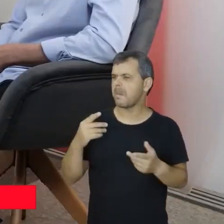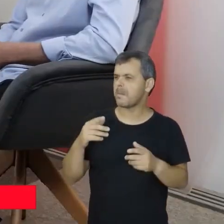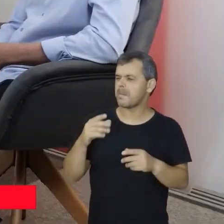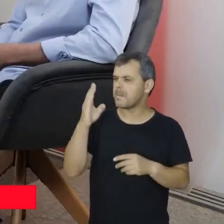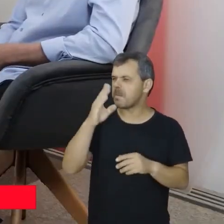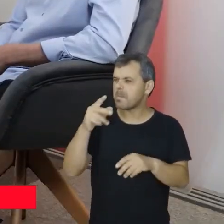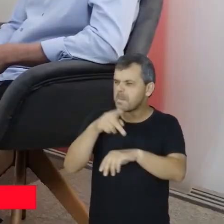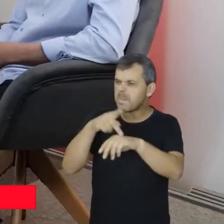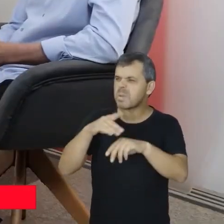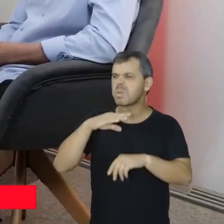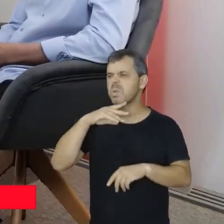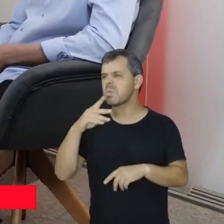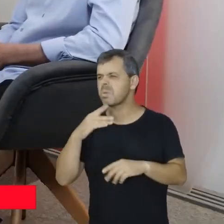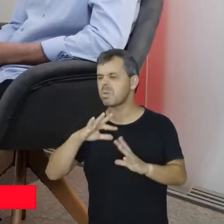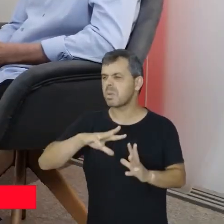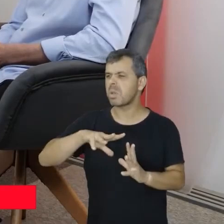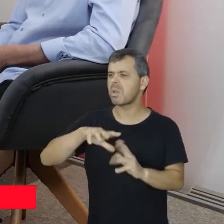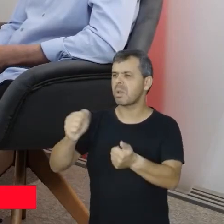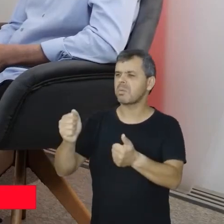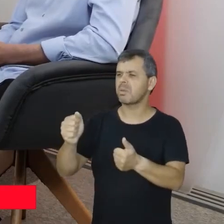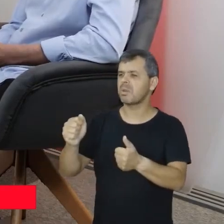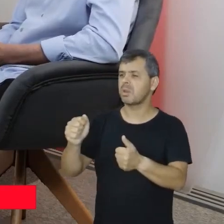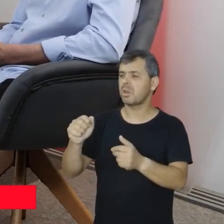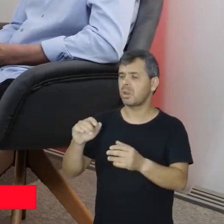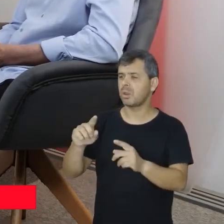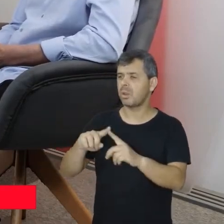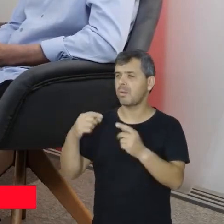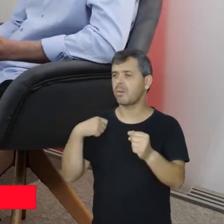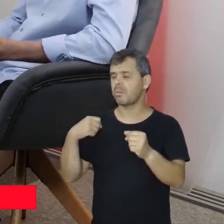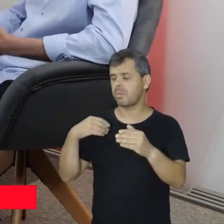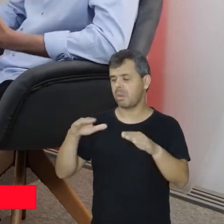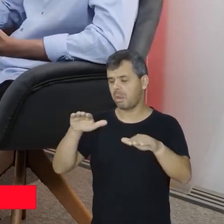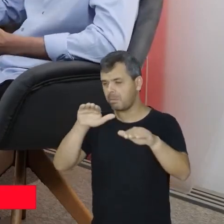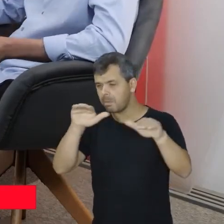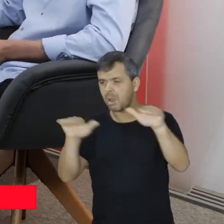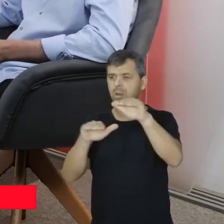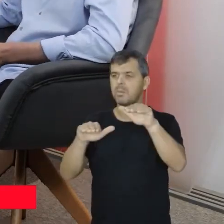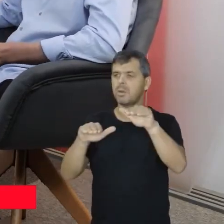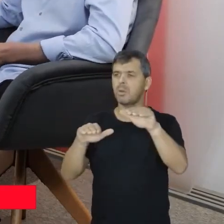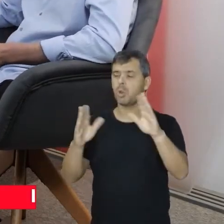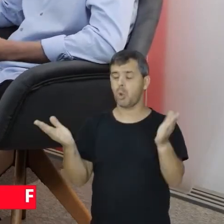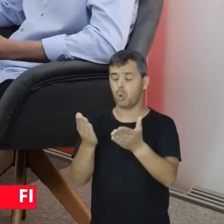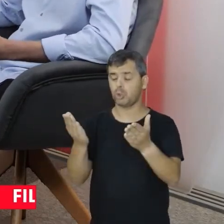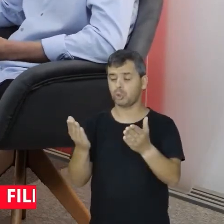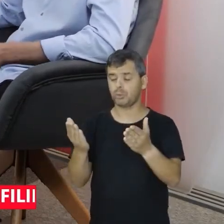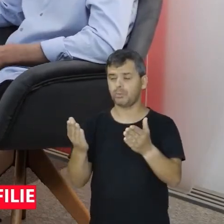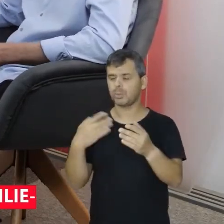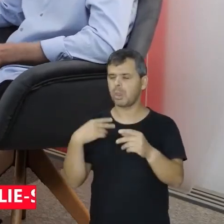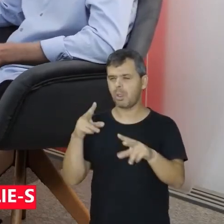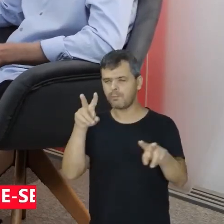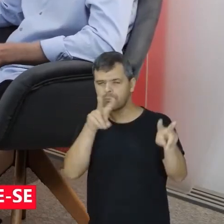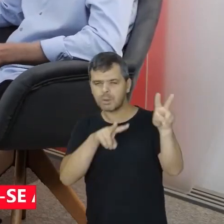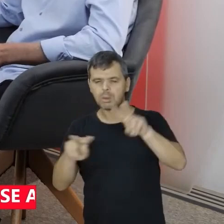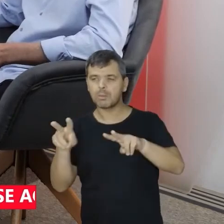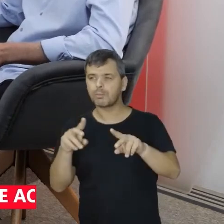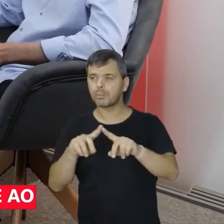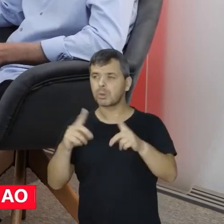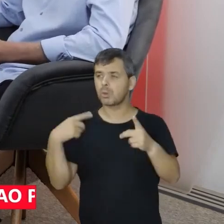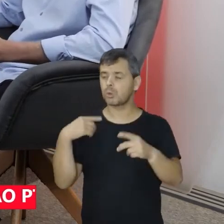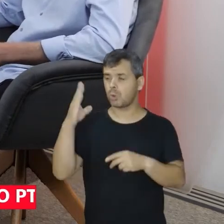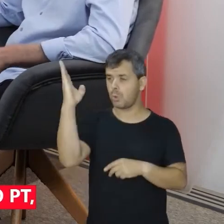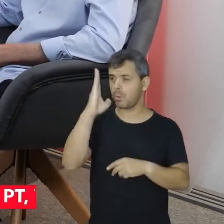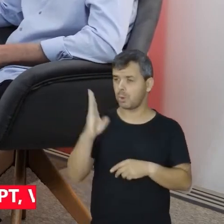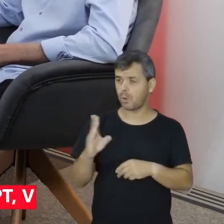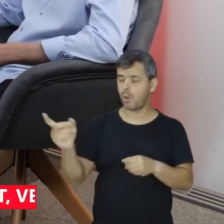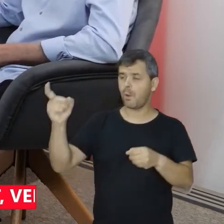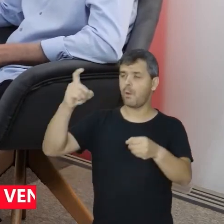país aniquilado internacionalmente, desmoralizado, um pária internacional. Pelo contrário, hoje a gente é muito bem visto e o Brasil